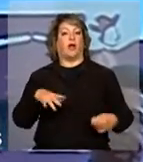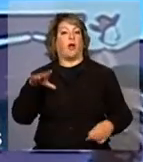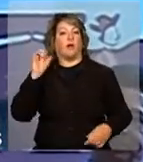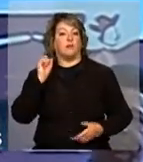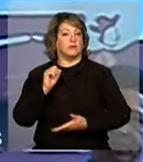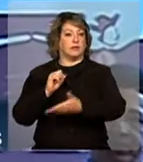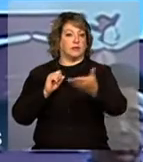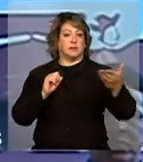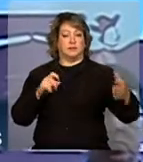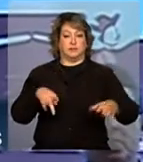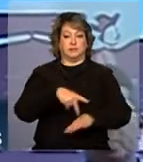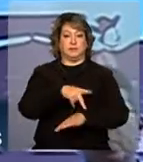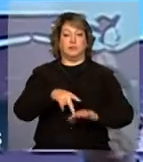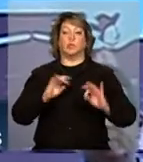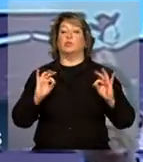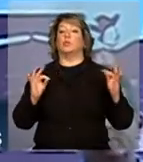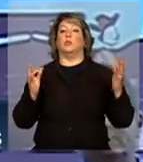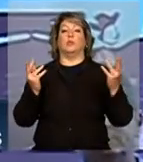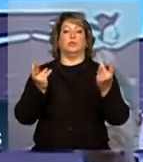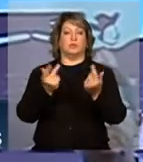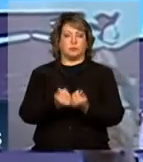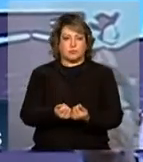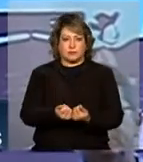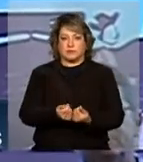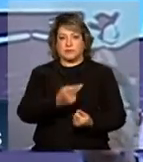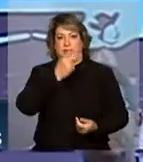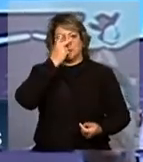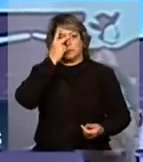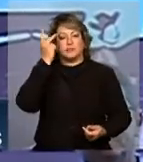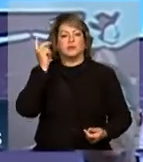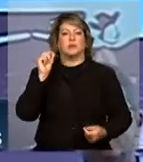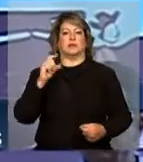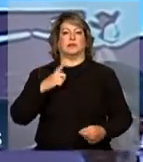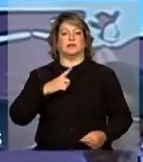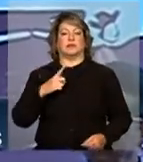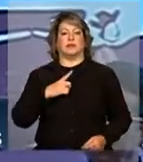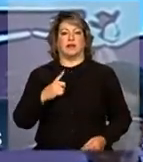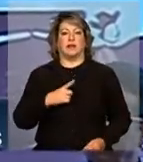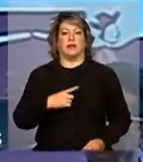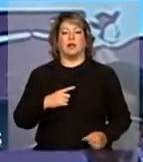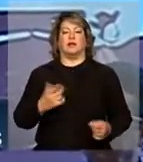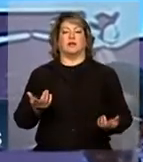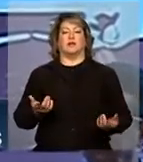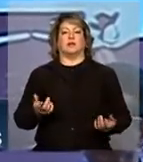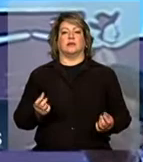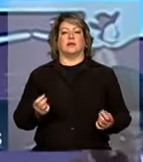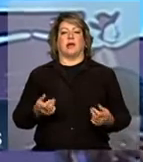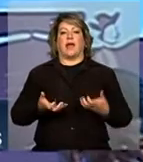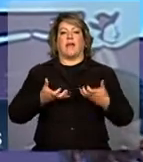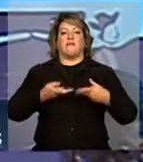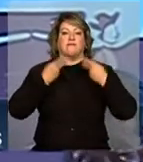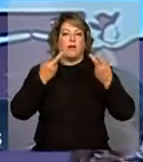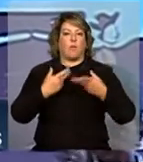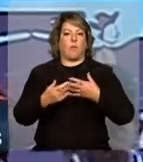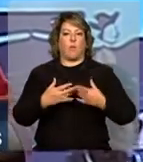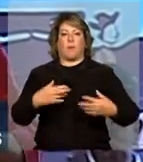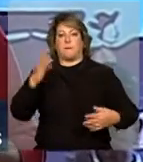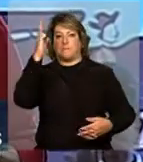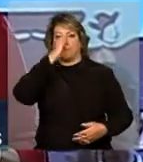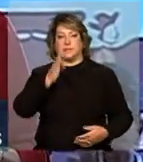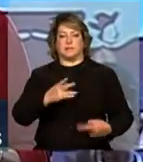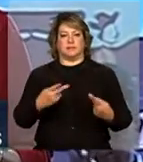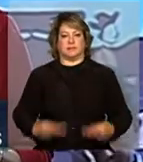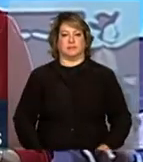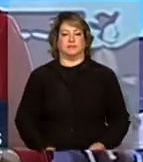num país as vozes, a todas as vozes de todos os brasileiros e as brasileiras.